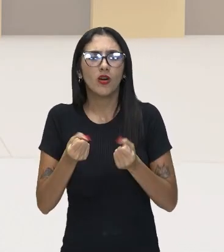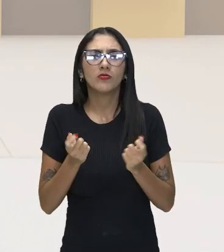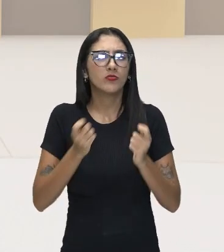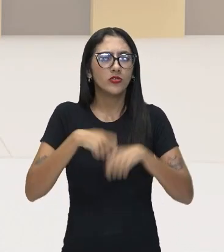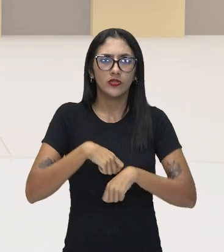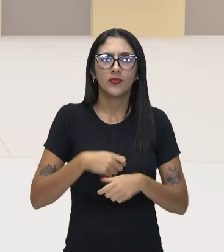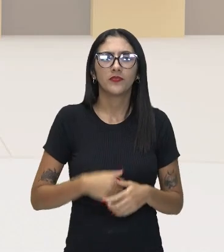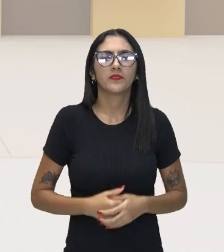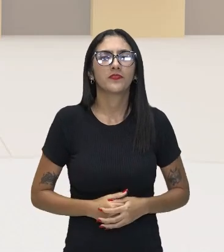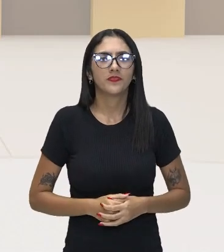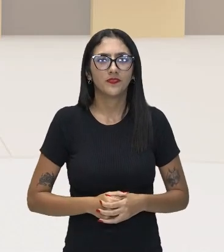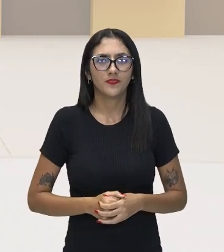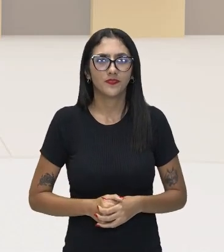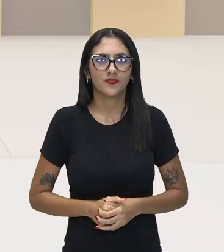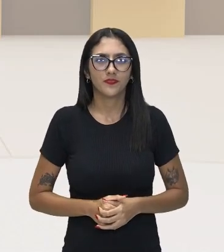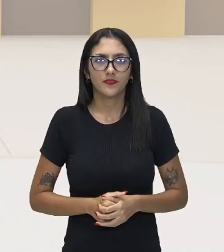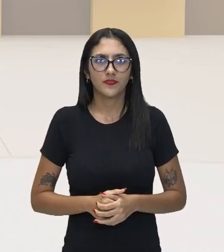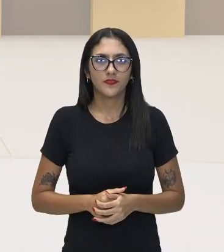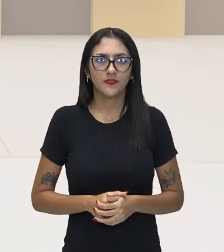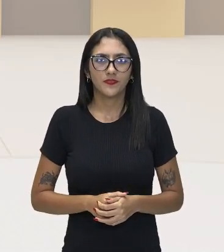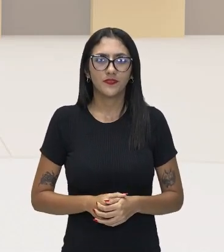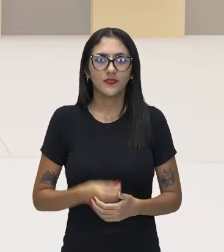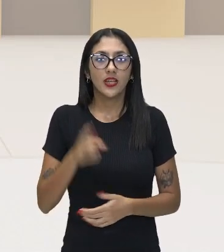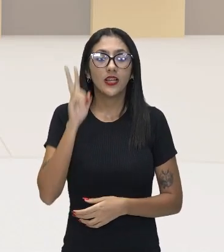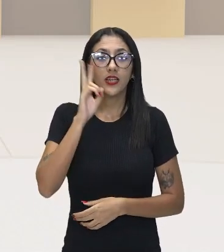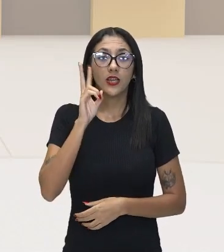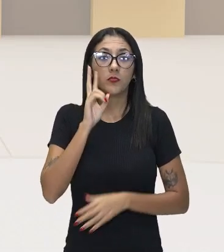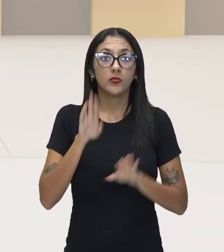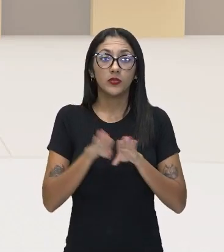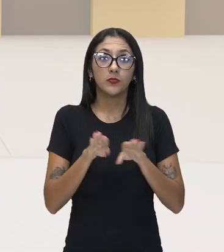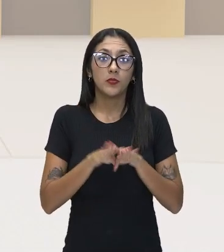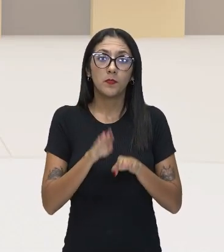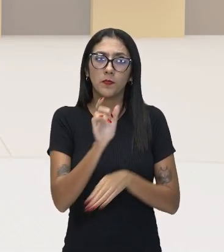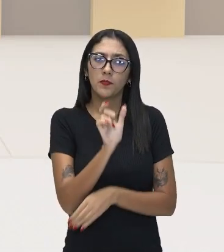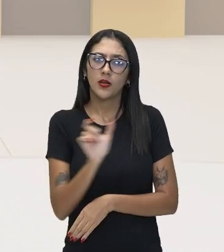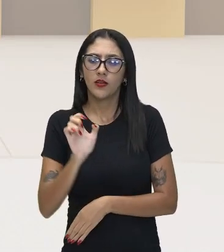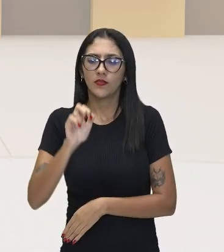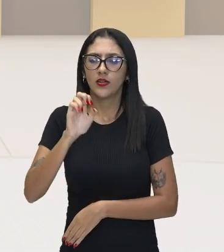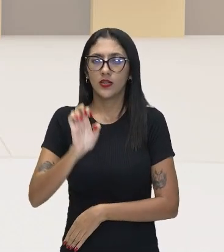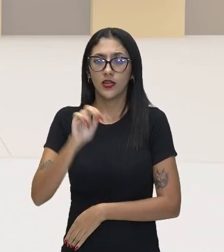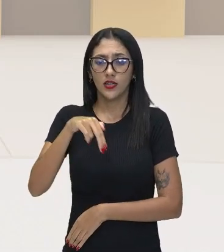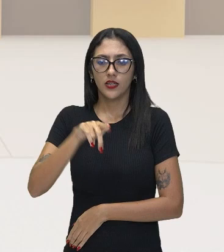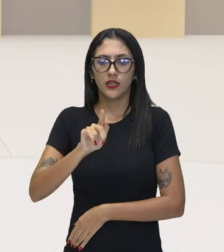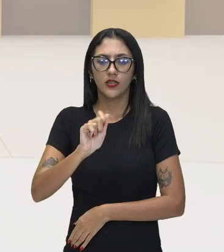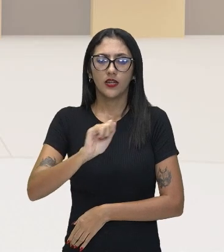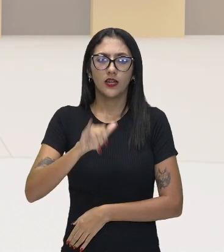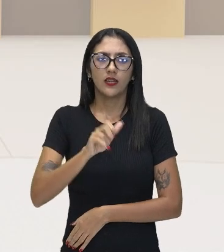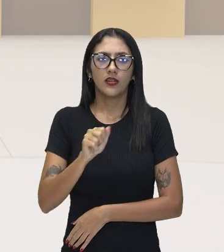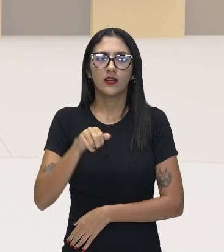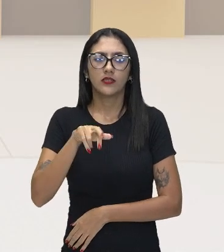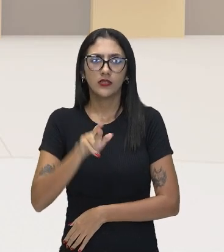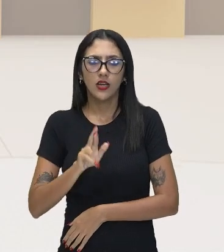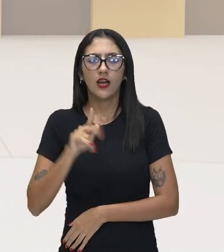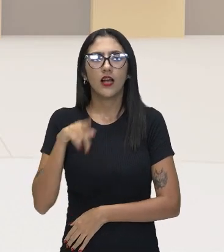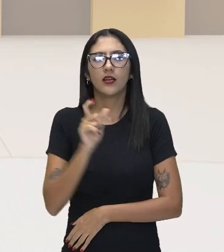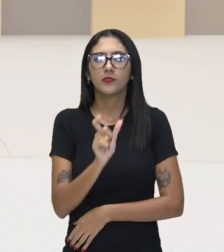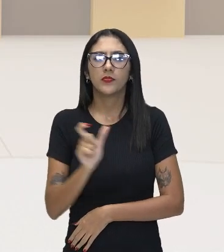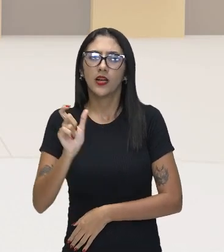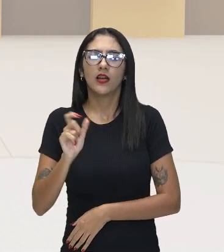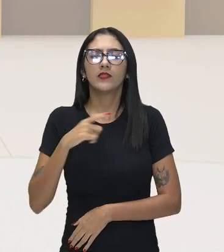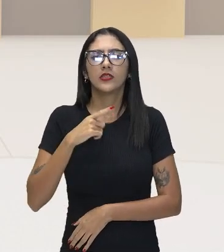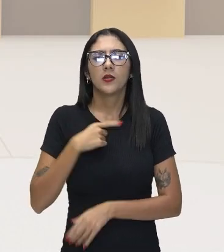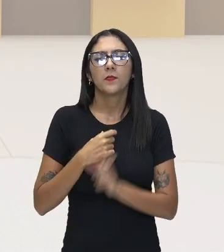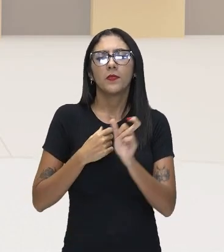alguma coisa. Lembrando que a palavra engajar, né, engajar, ela tem essa função, esse sinônimo, né,